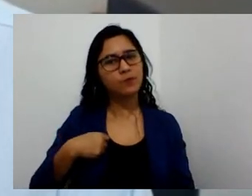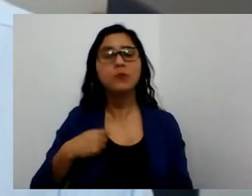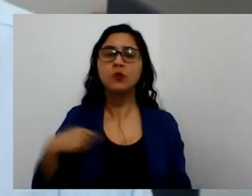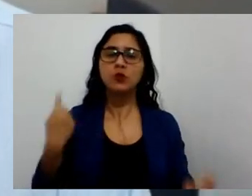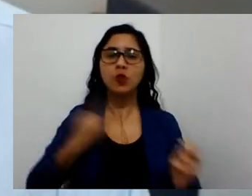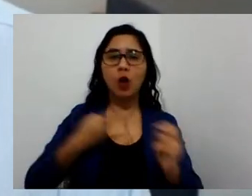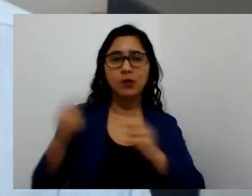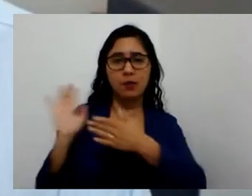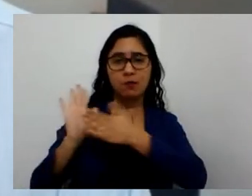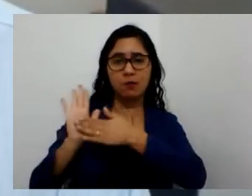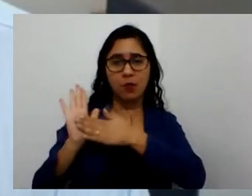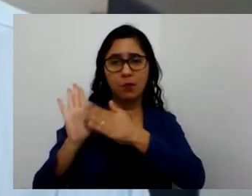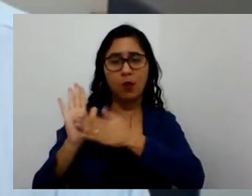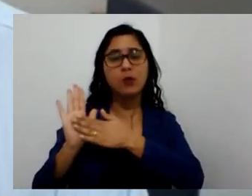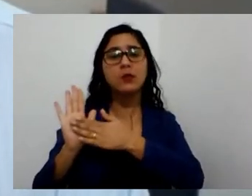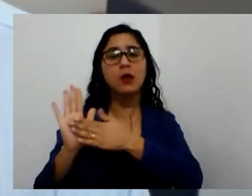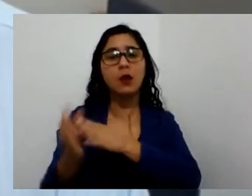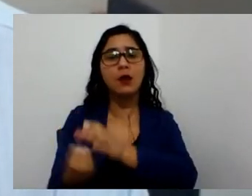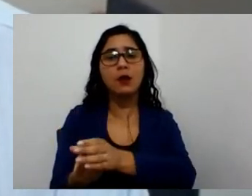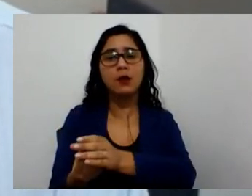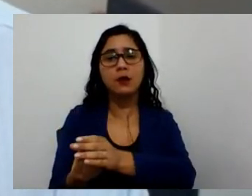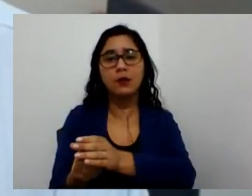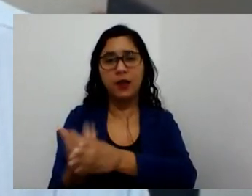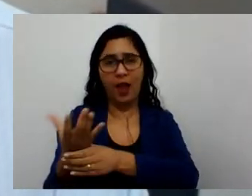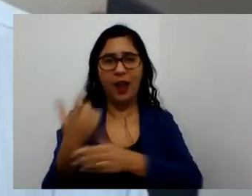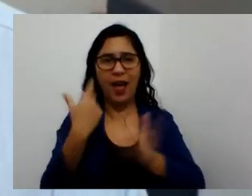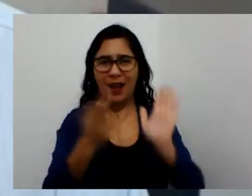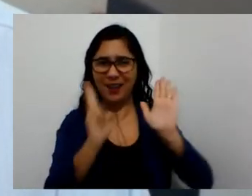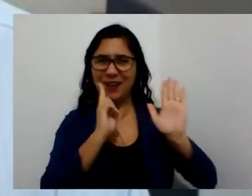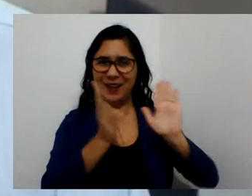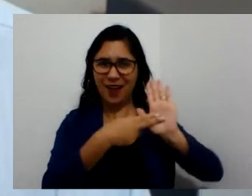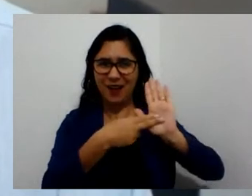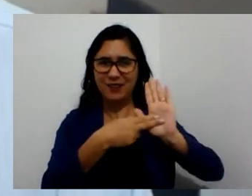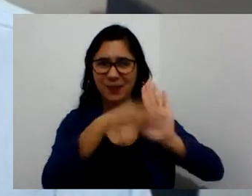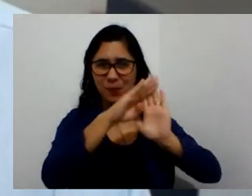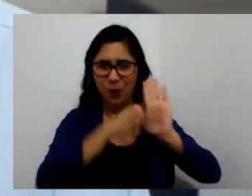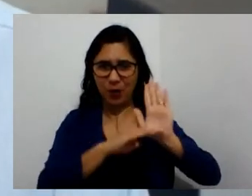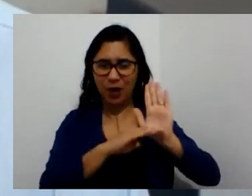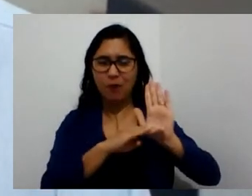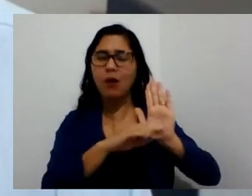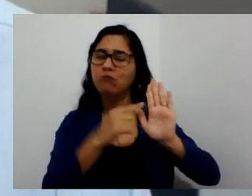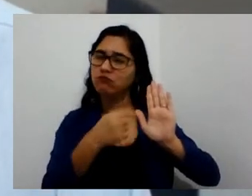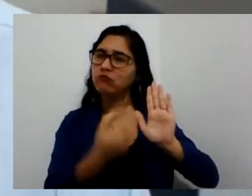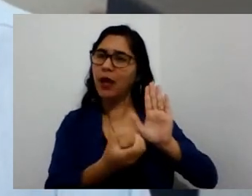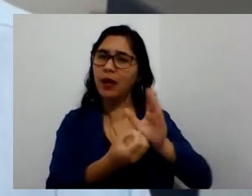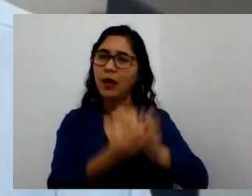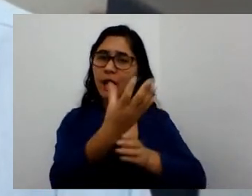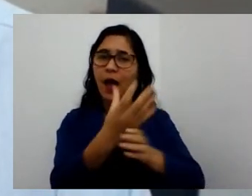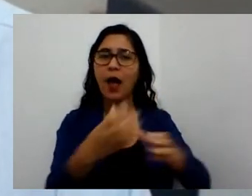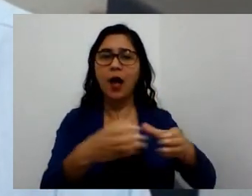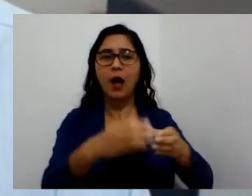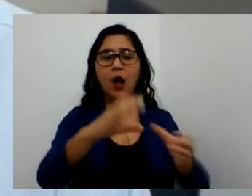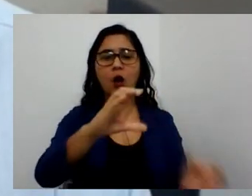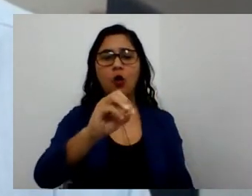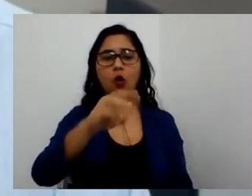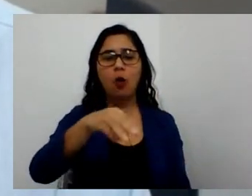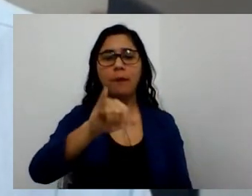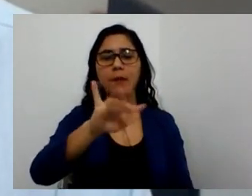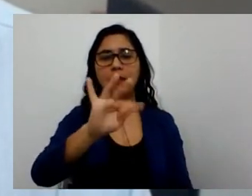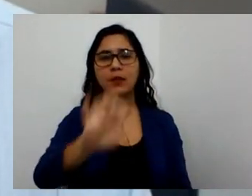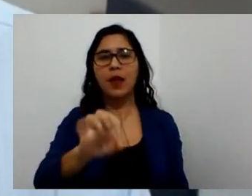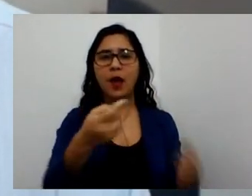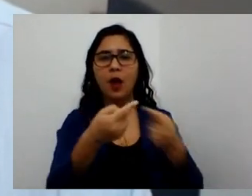propusemos a criação, está lá na nossa carta programa, uma criação de um comitê de combate ao assédio